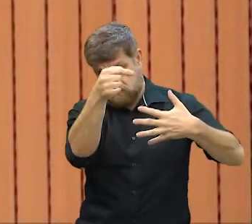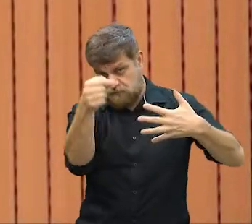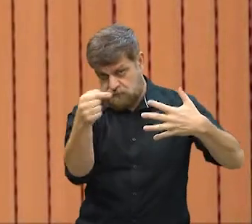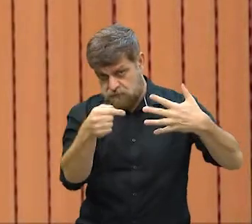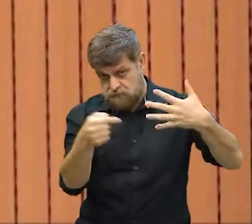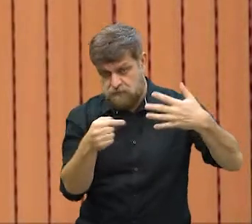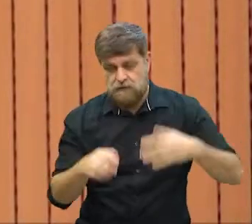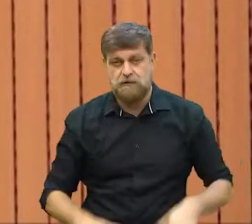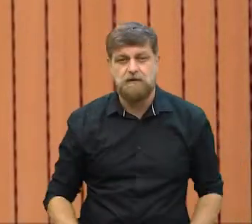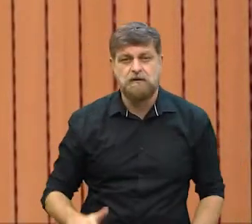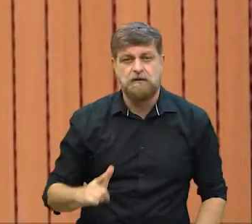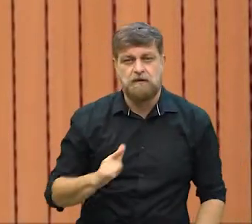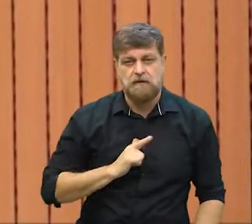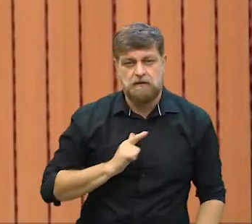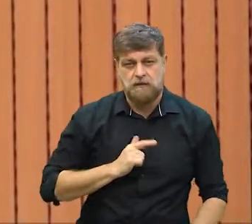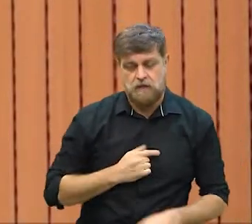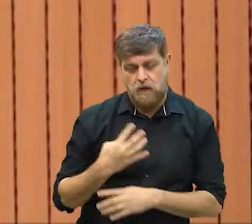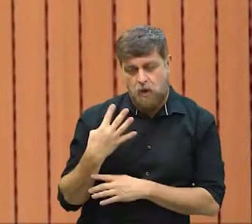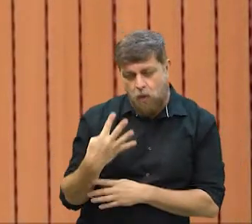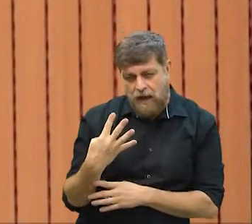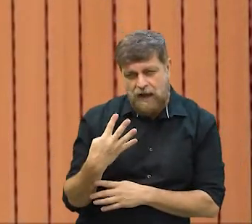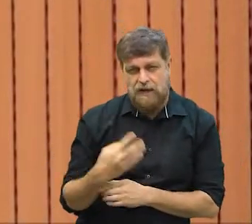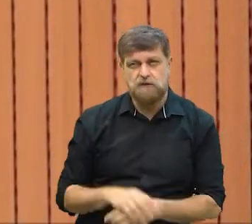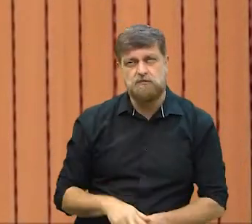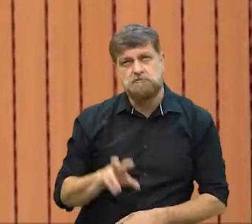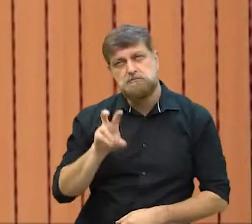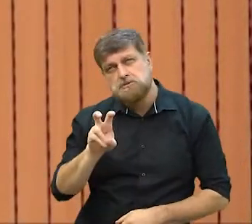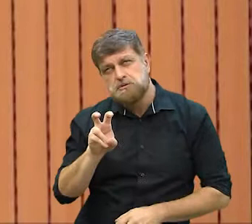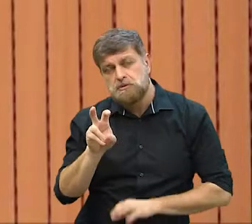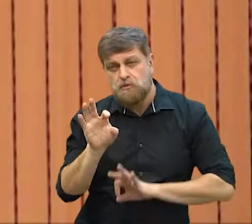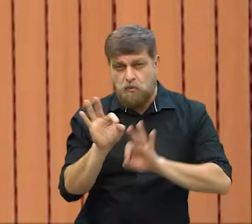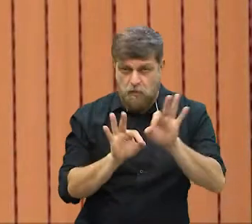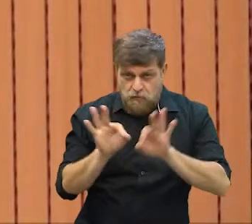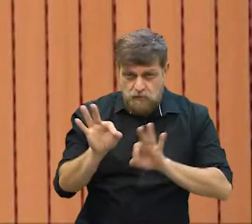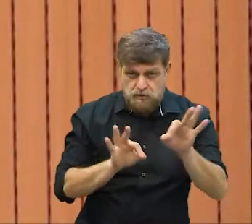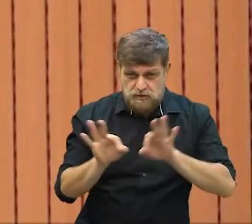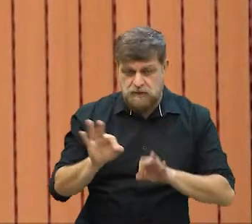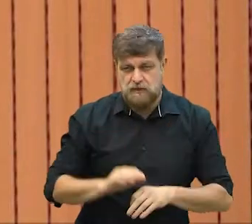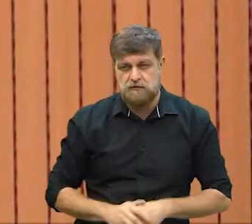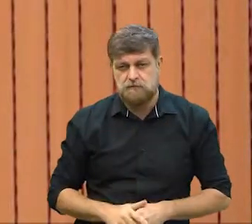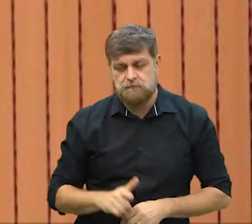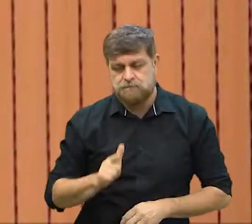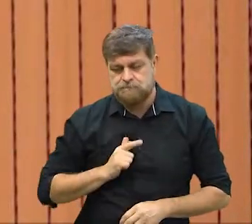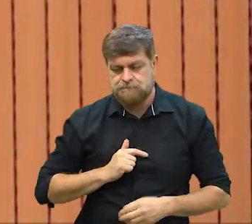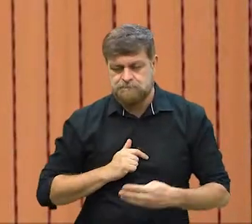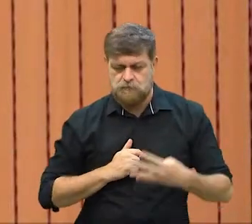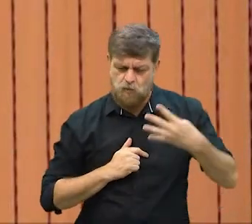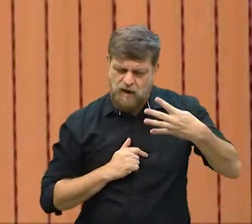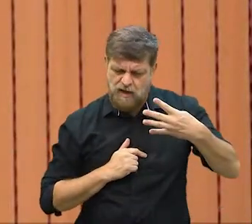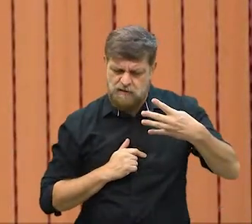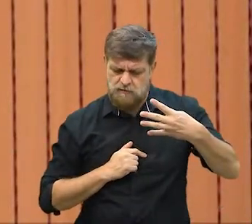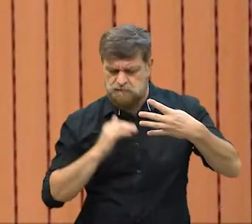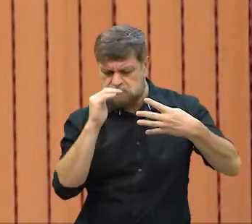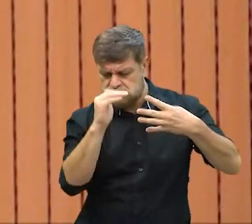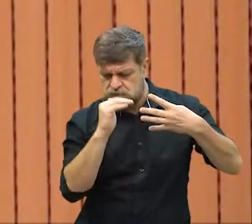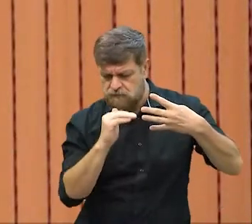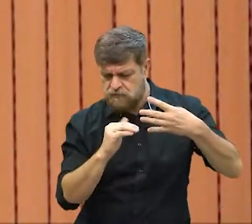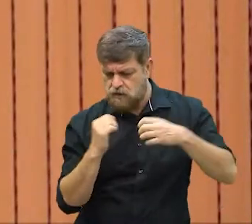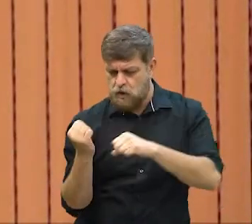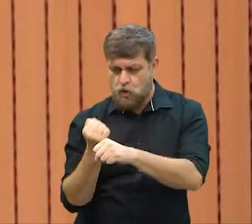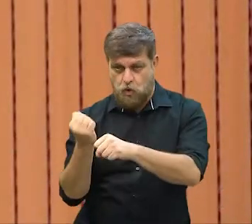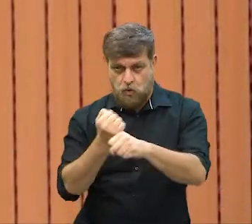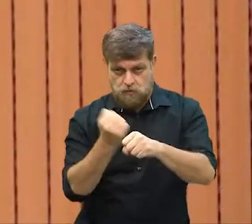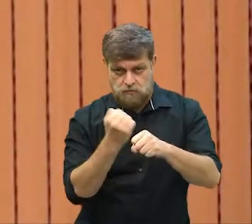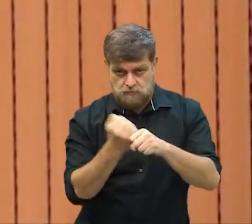tratar desses temas né existem quatro cinco projetos que temos aí uma ordem de